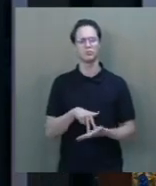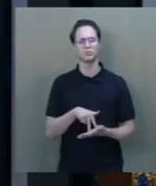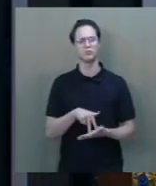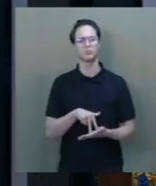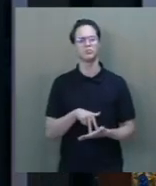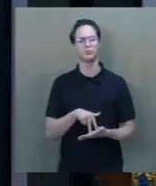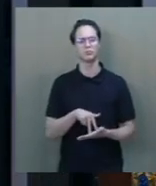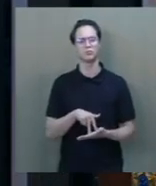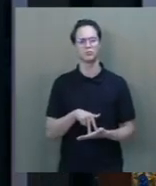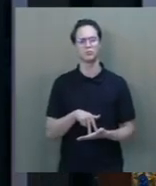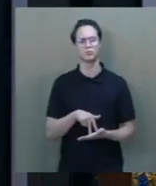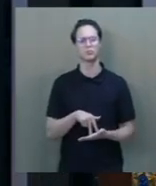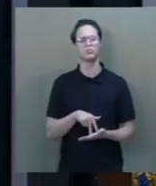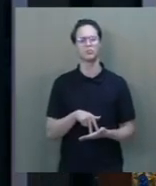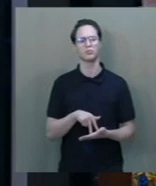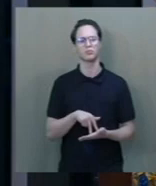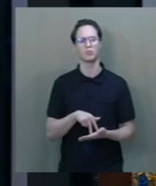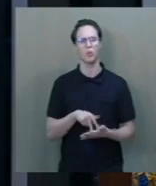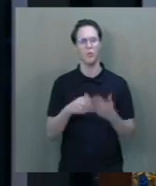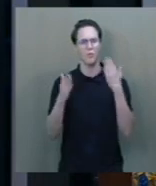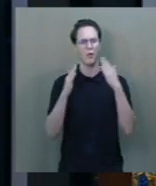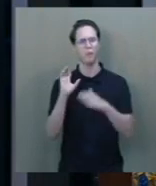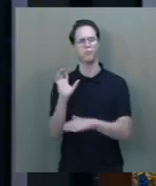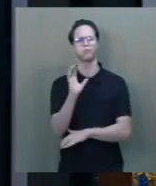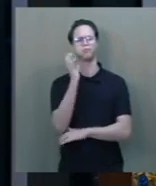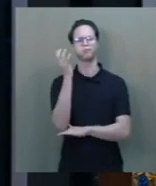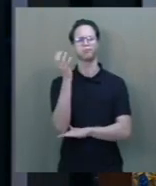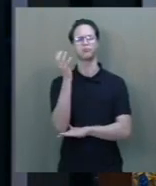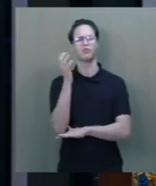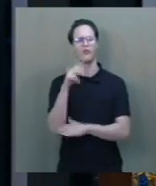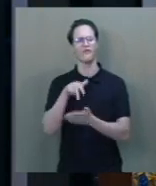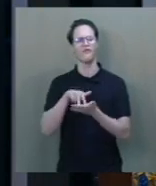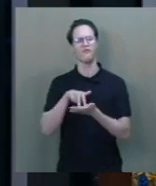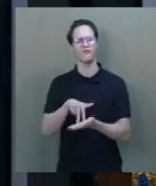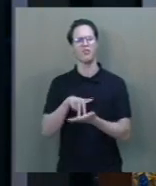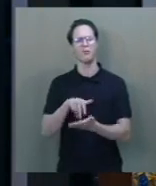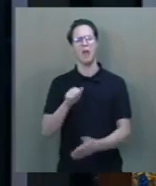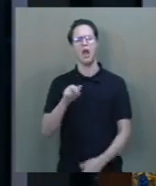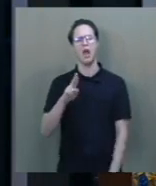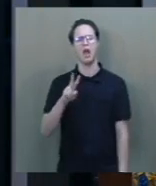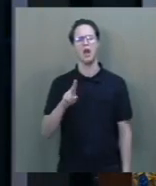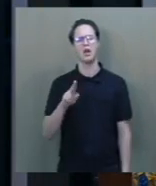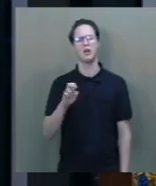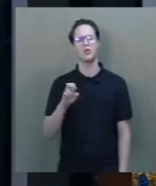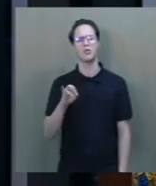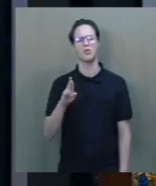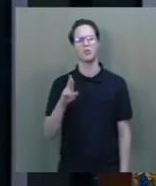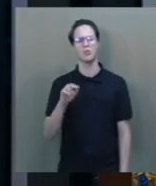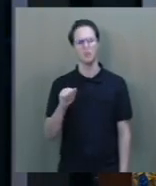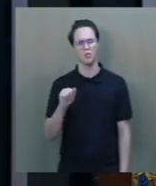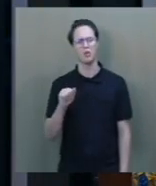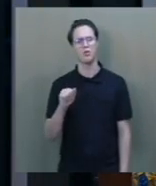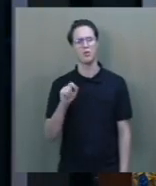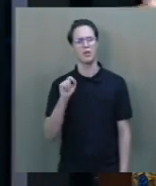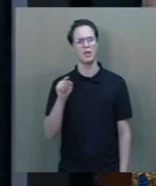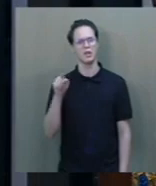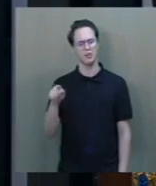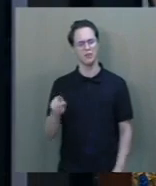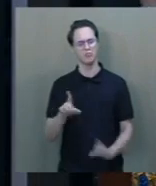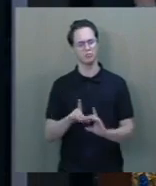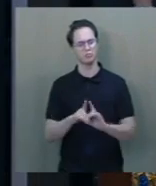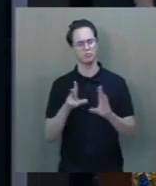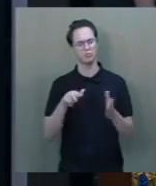um esteio de Arueira. Nós que somos produtores rurais sabemos o que significa isso. A democracia brasileira. E